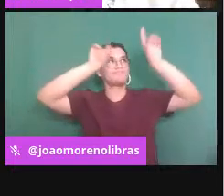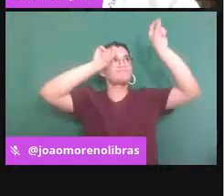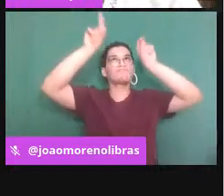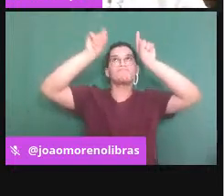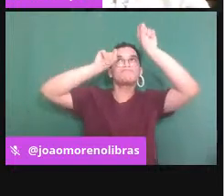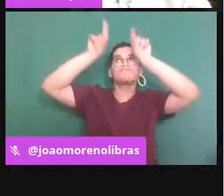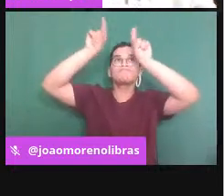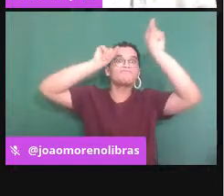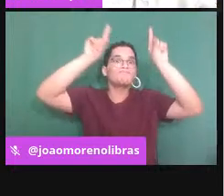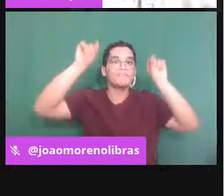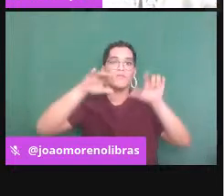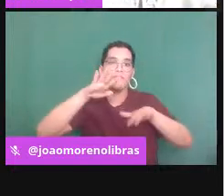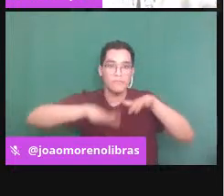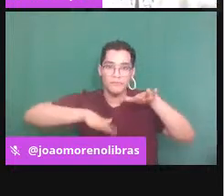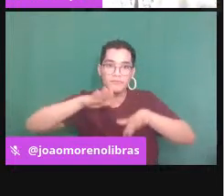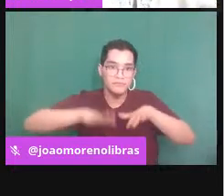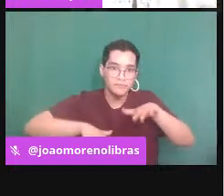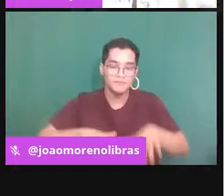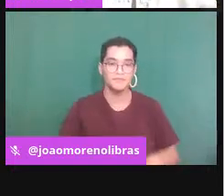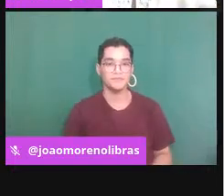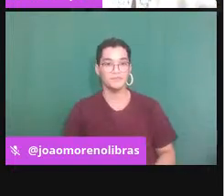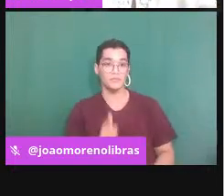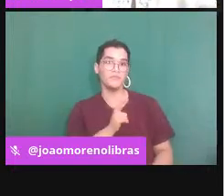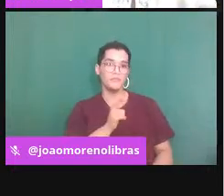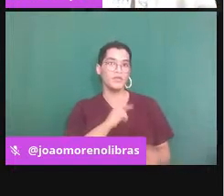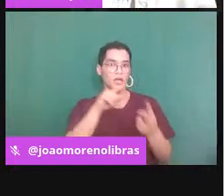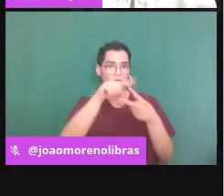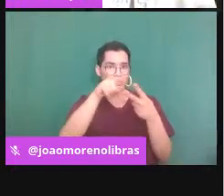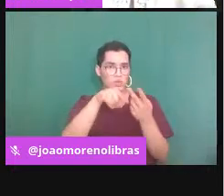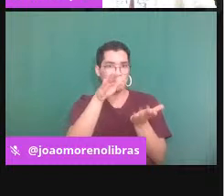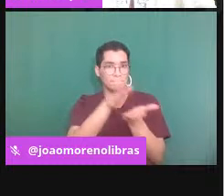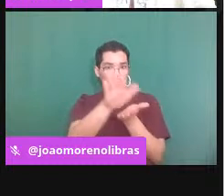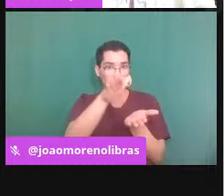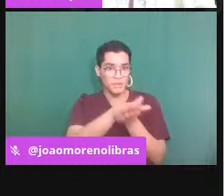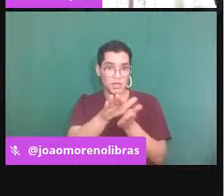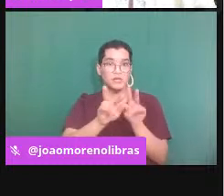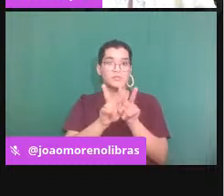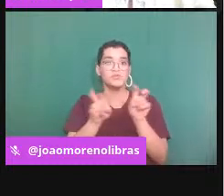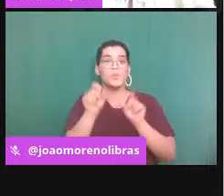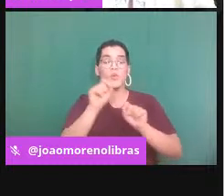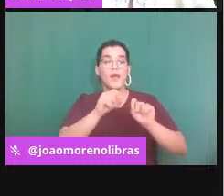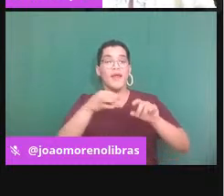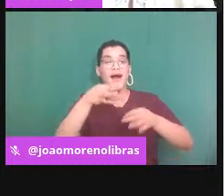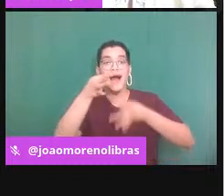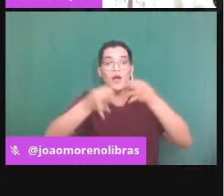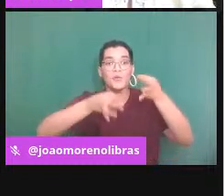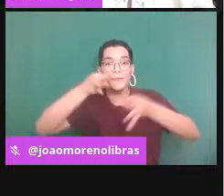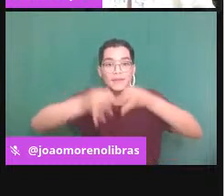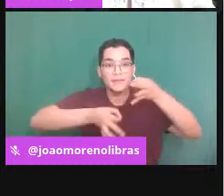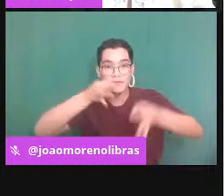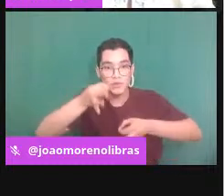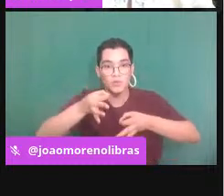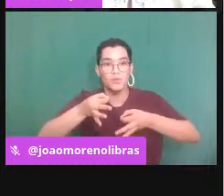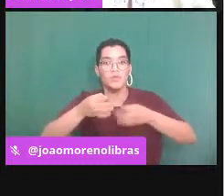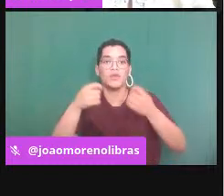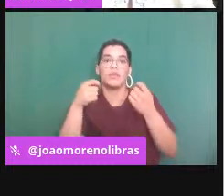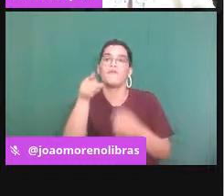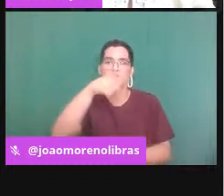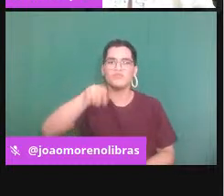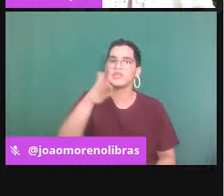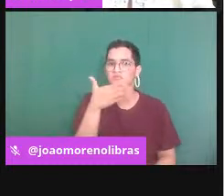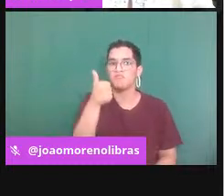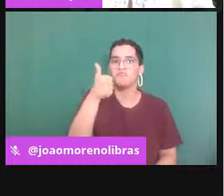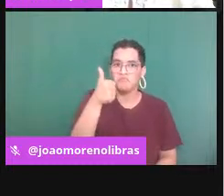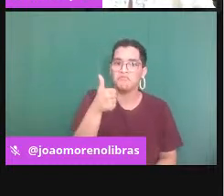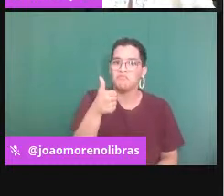acabou de publicar duas obras sobre esses estudos de argumentação, que vale a pena nós